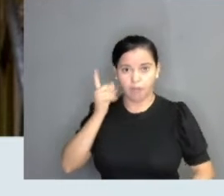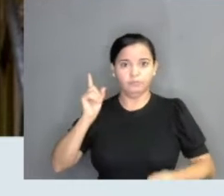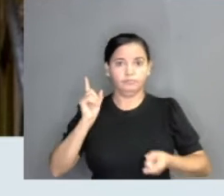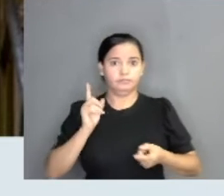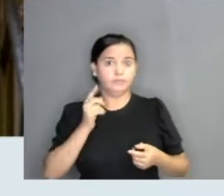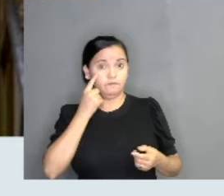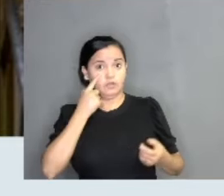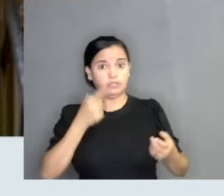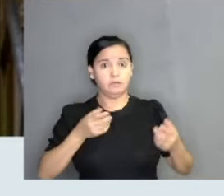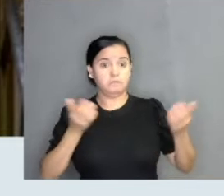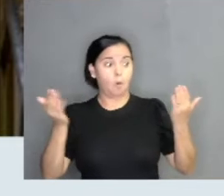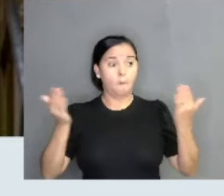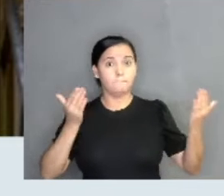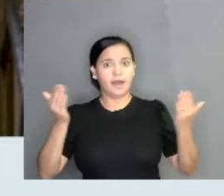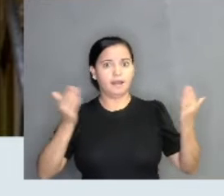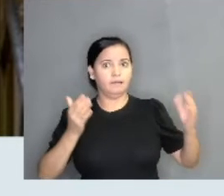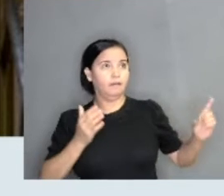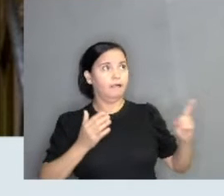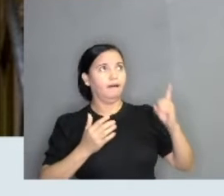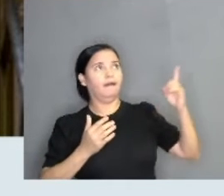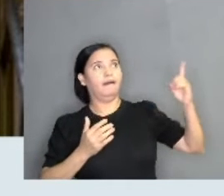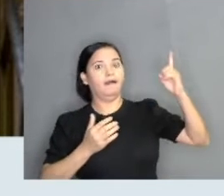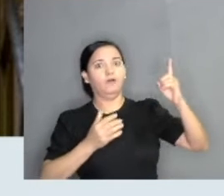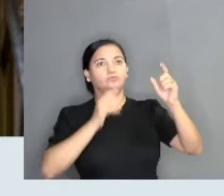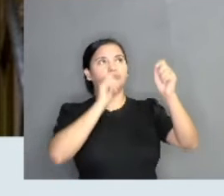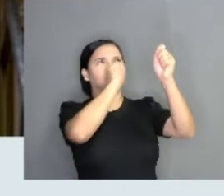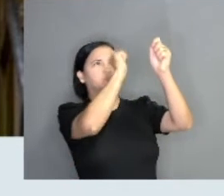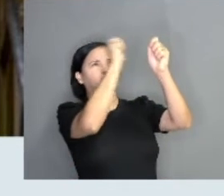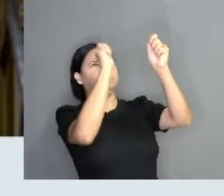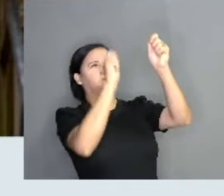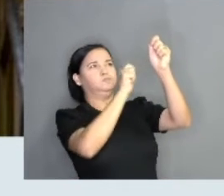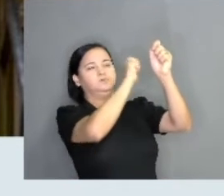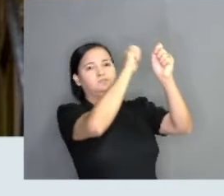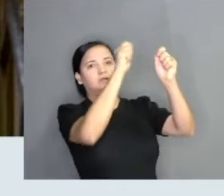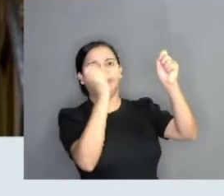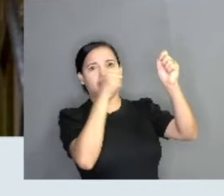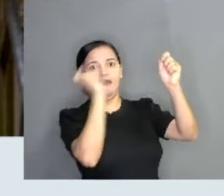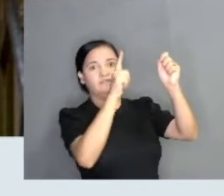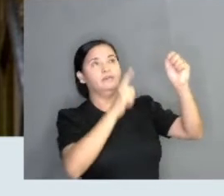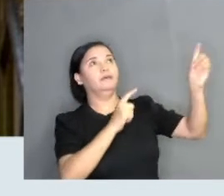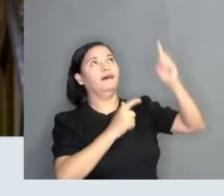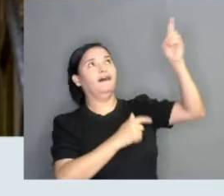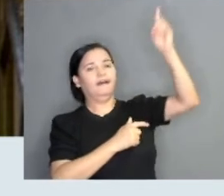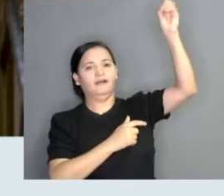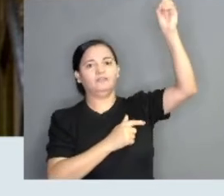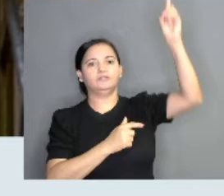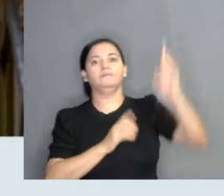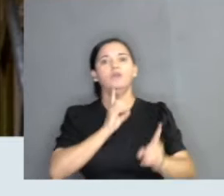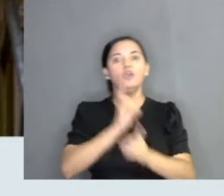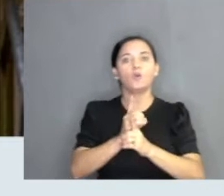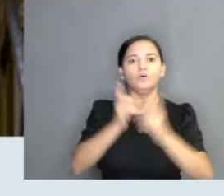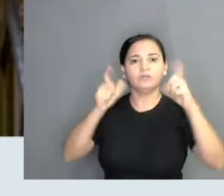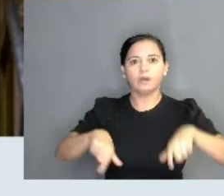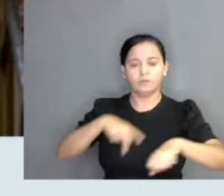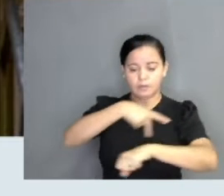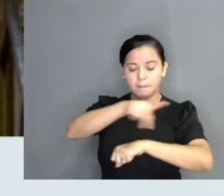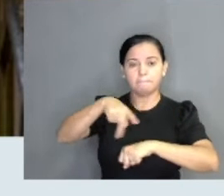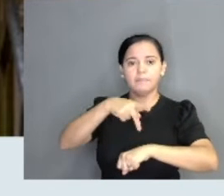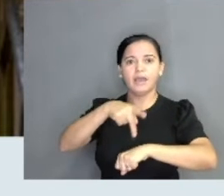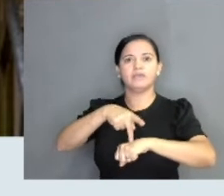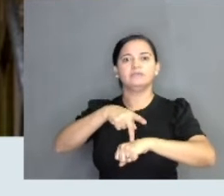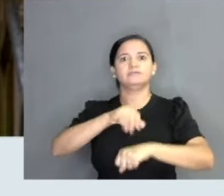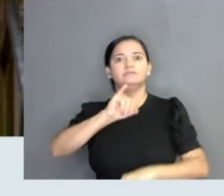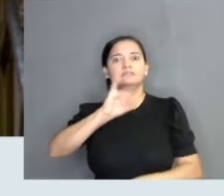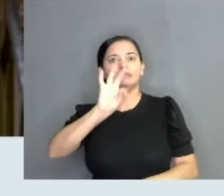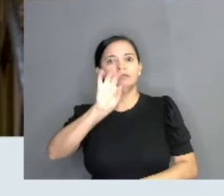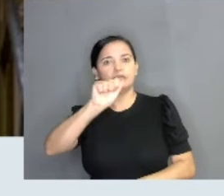pessoal? Essa escultura, ela se encontra na Itália, em Florença. Vamos para um